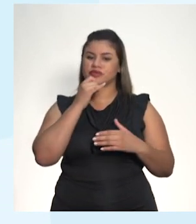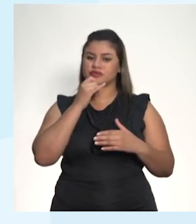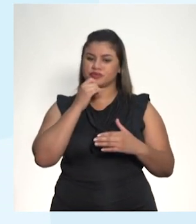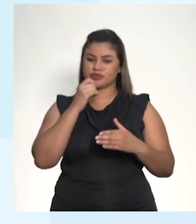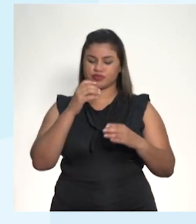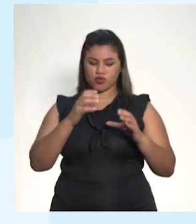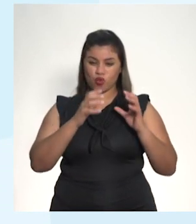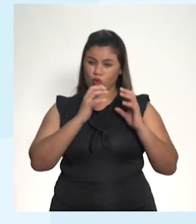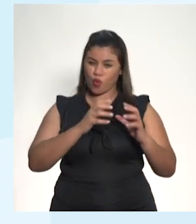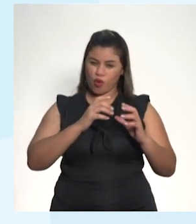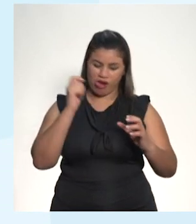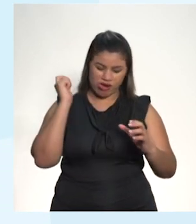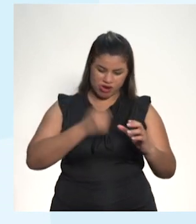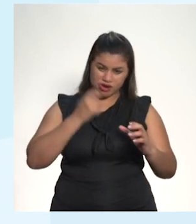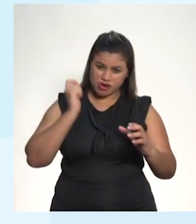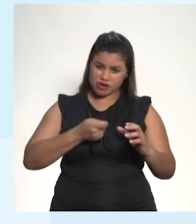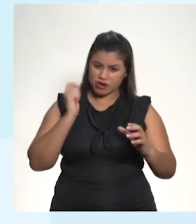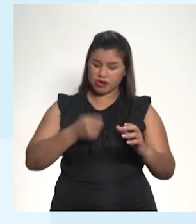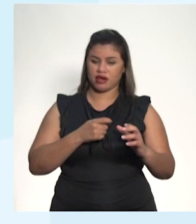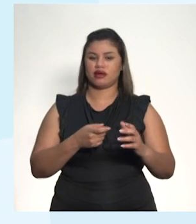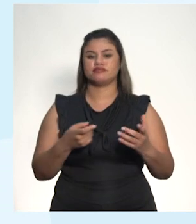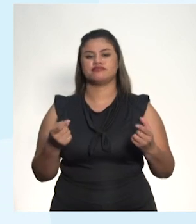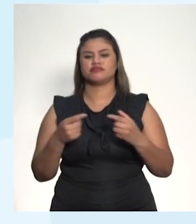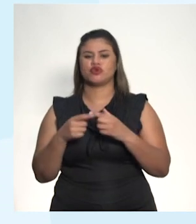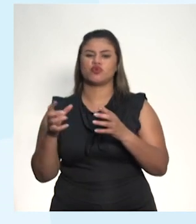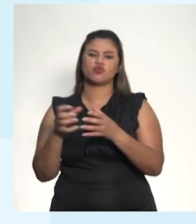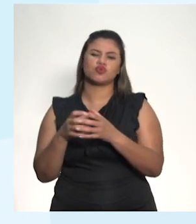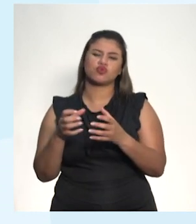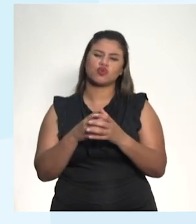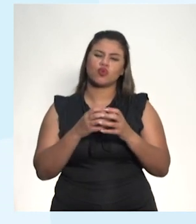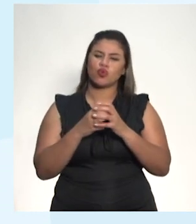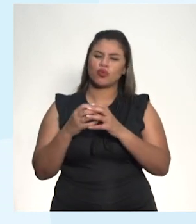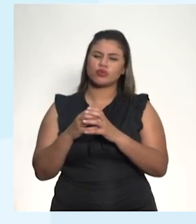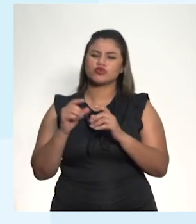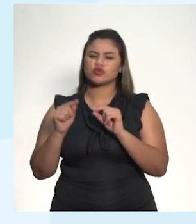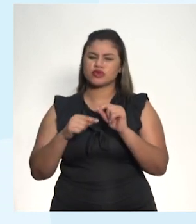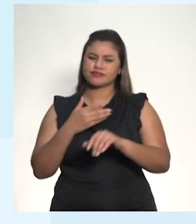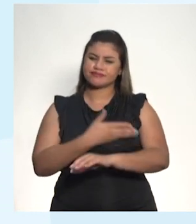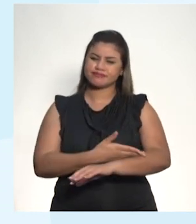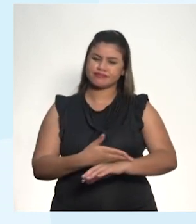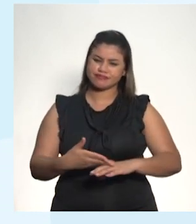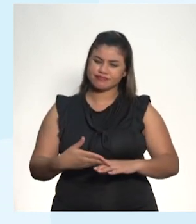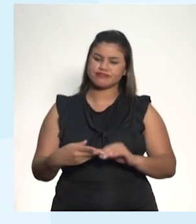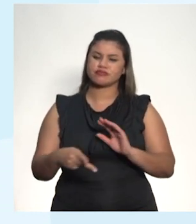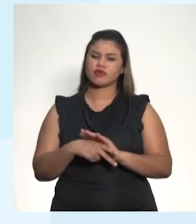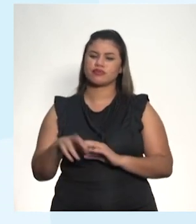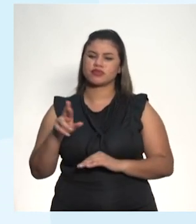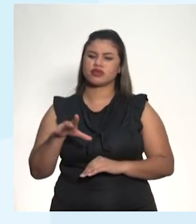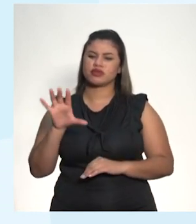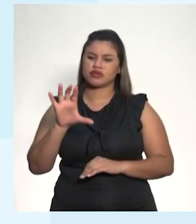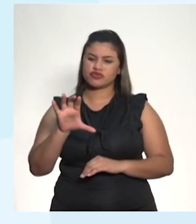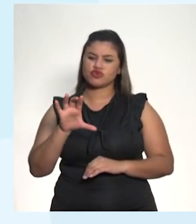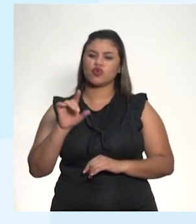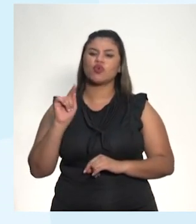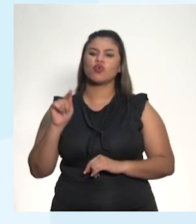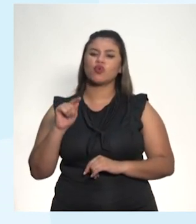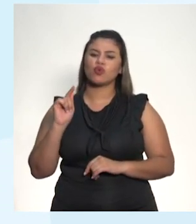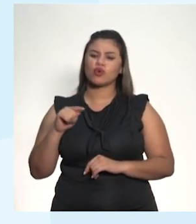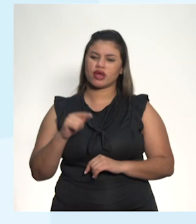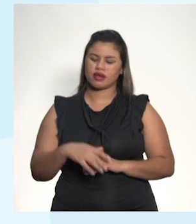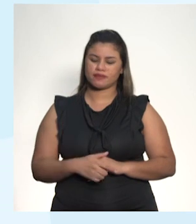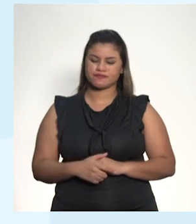muitas pessoas, muitos grupos, né, que têm ali uma questão tradicional de uma região, que trazem